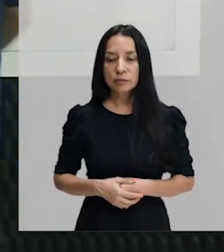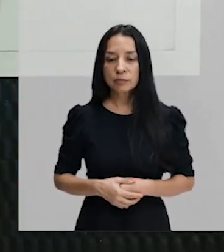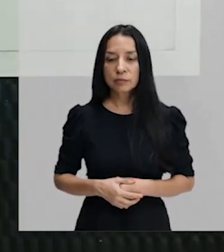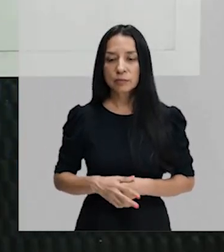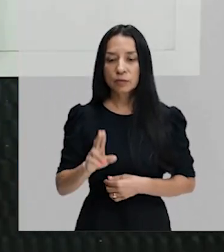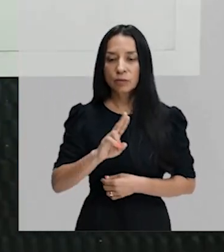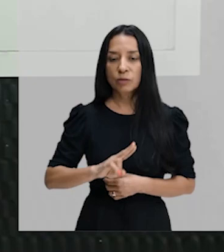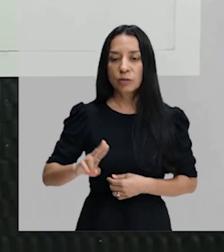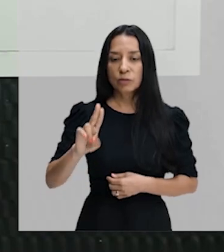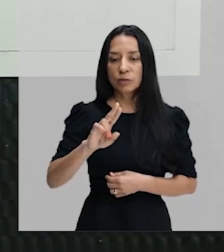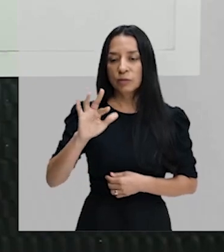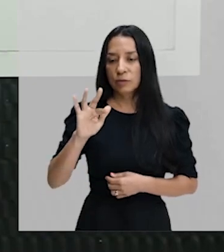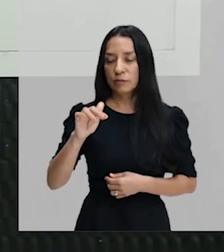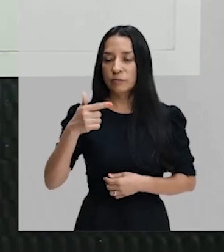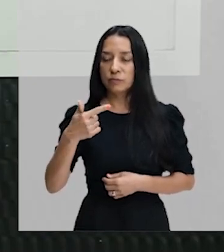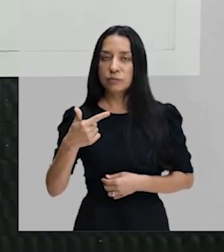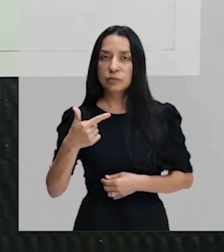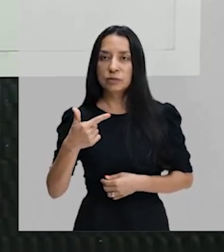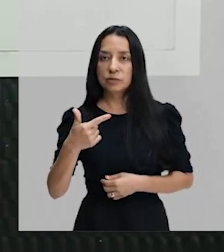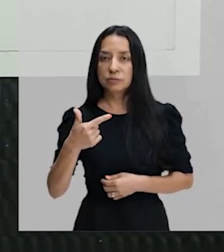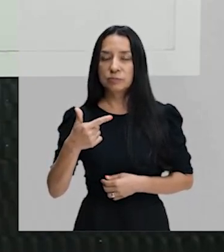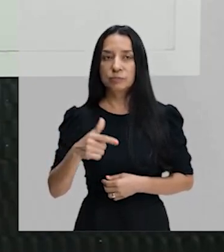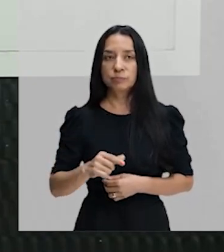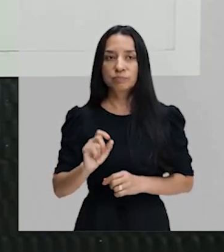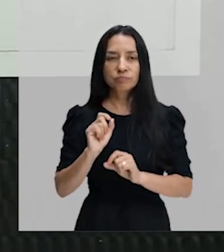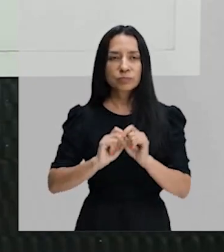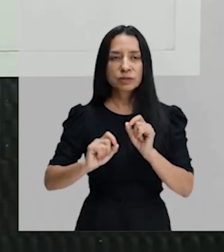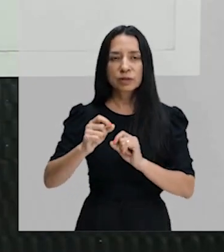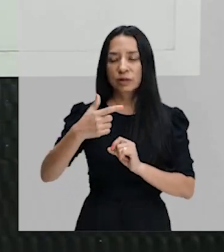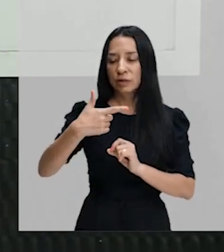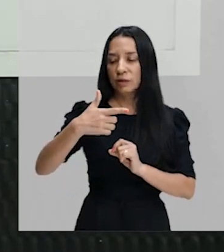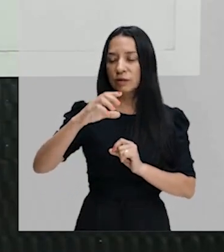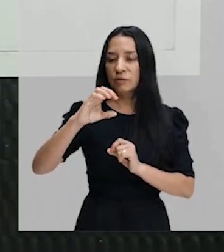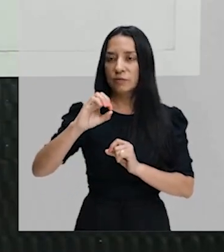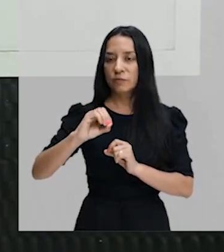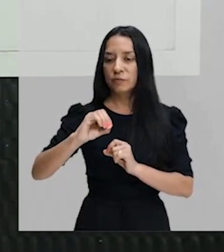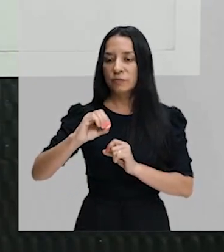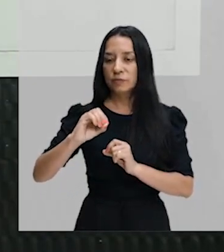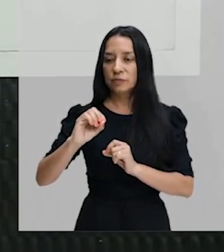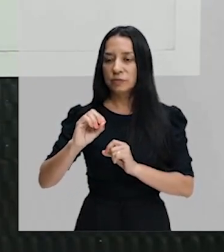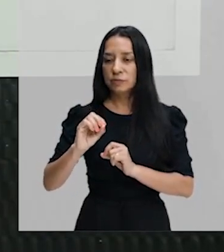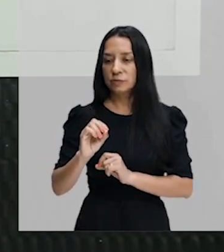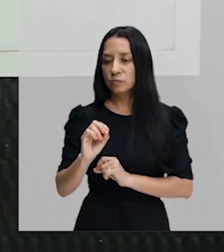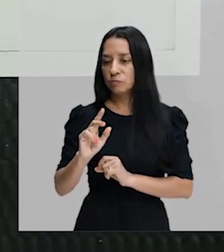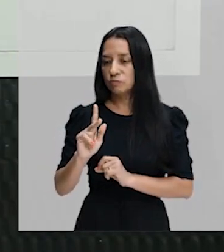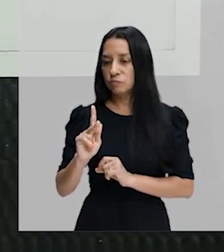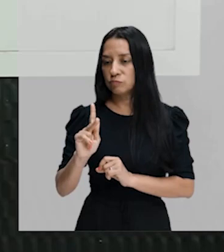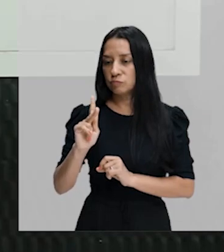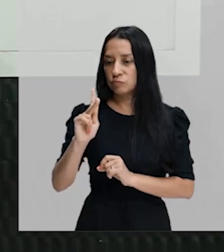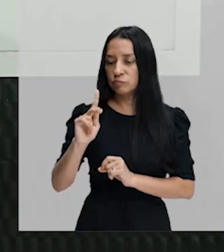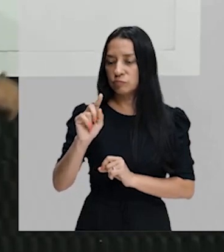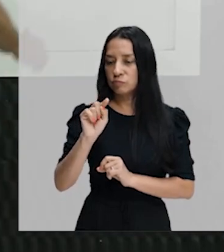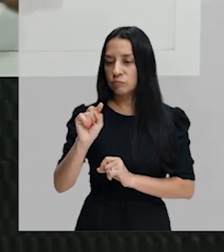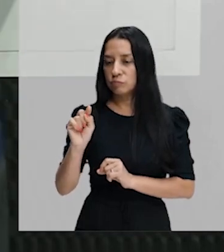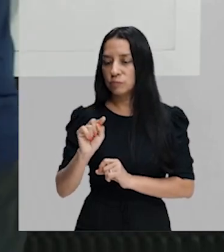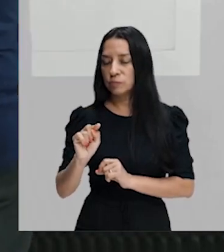vamos utilizar agora o F2 né que é 20 kg ou 20 mil Hertz Ok então o seguinte a